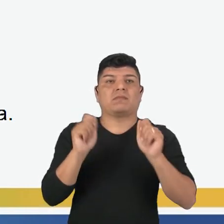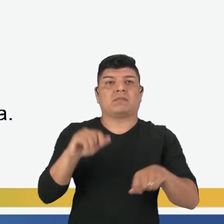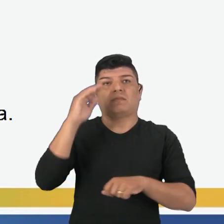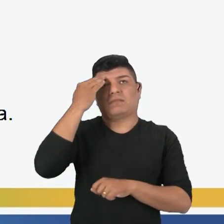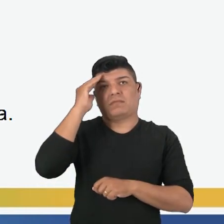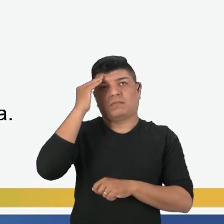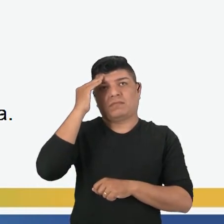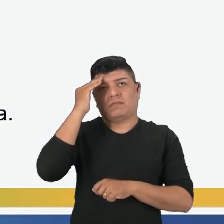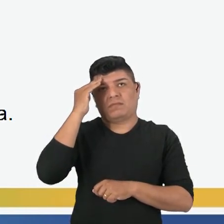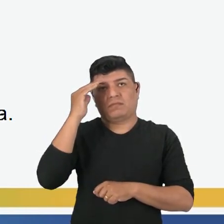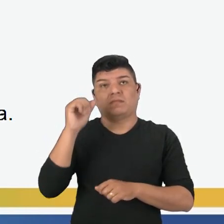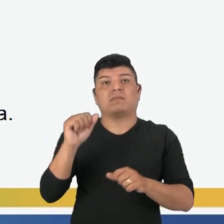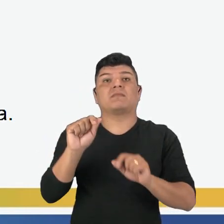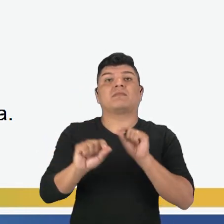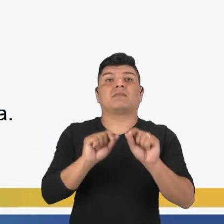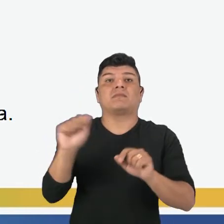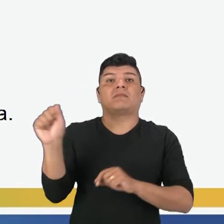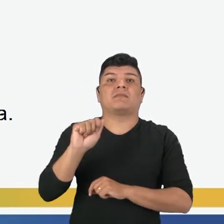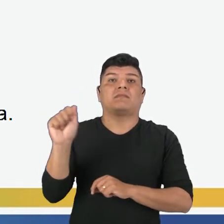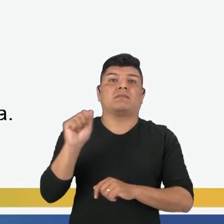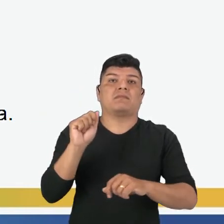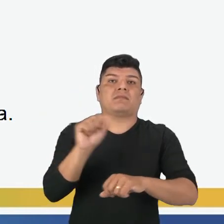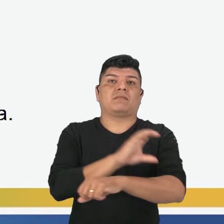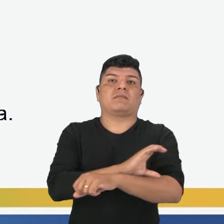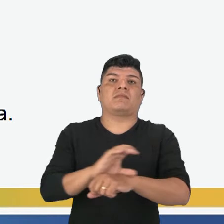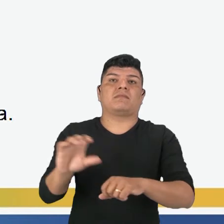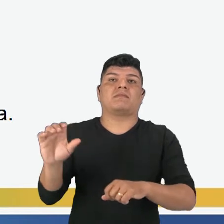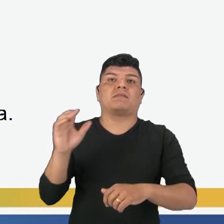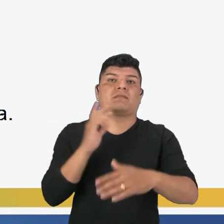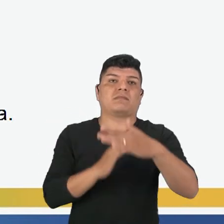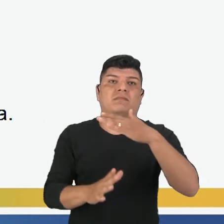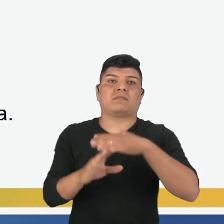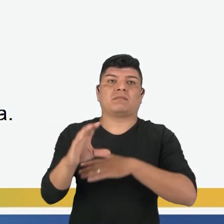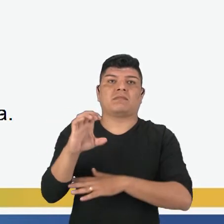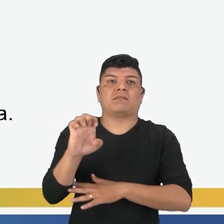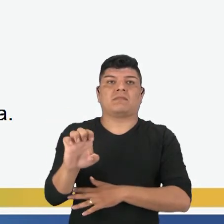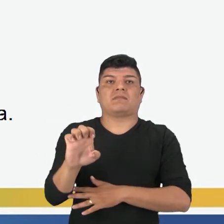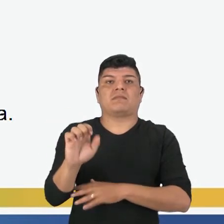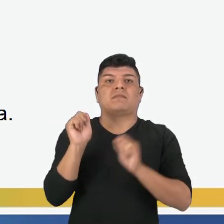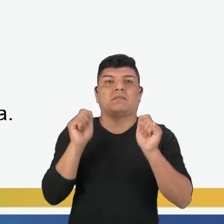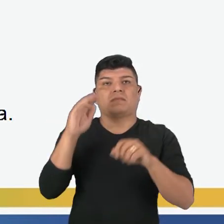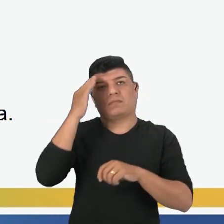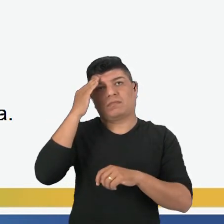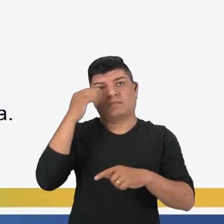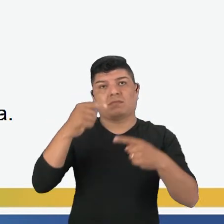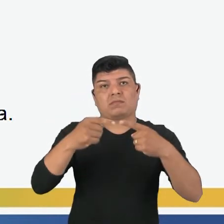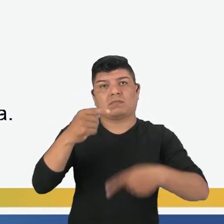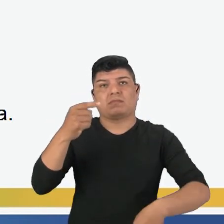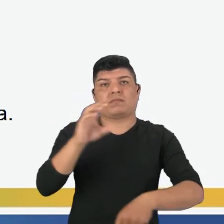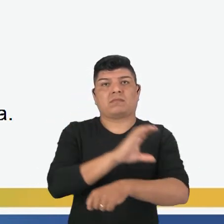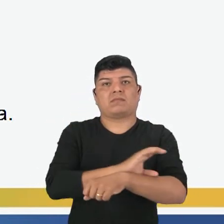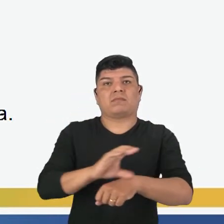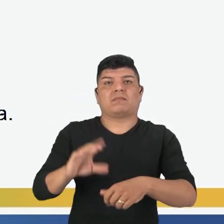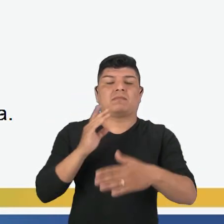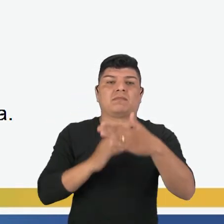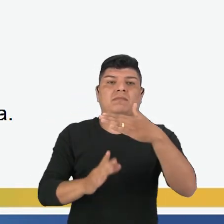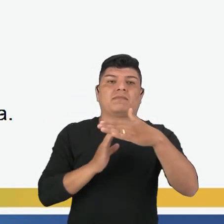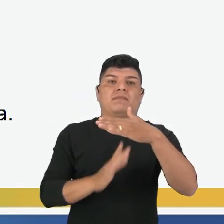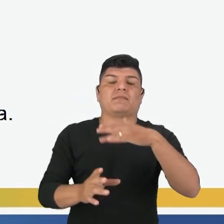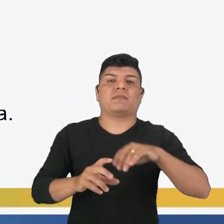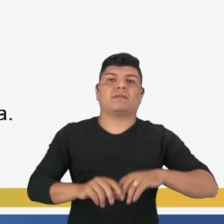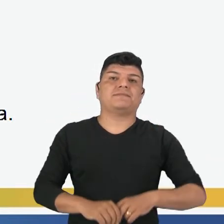Letra D, pode ser entendido como associação da cultura estrangeira. Letra E, pode ser entendido como proibição da